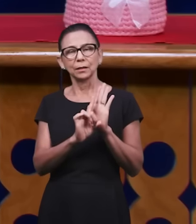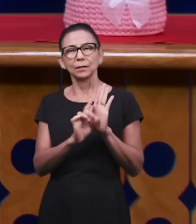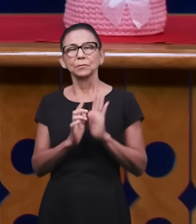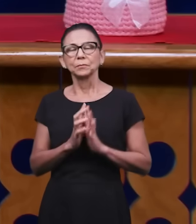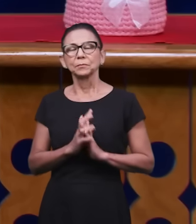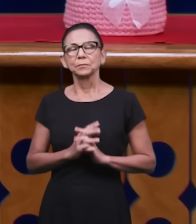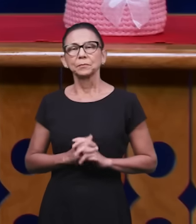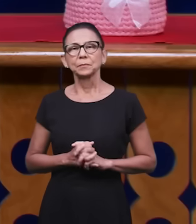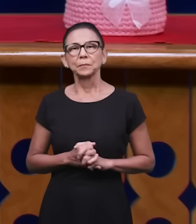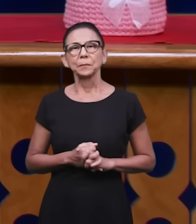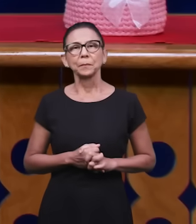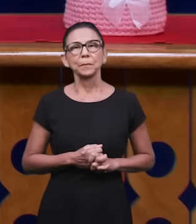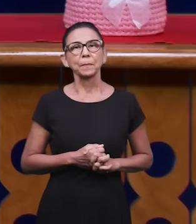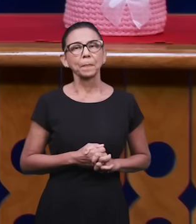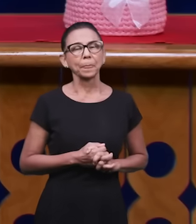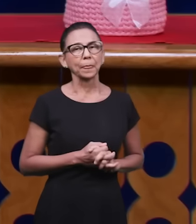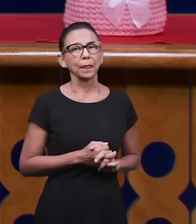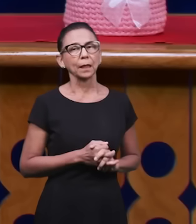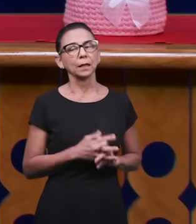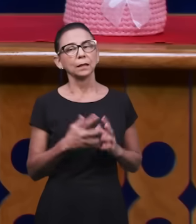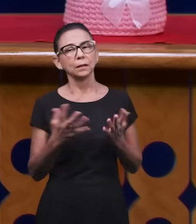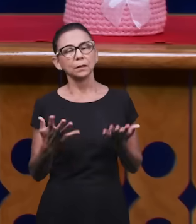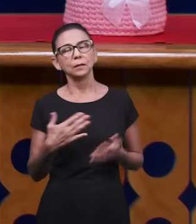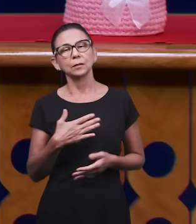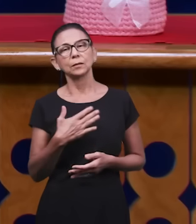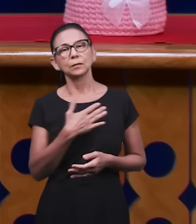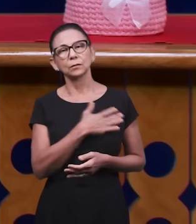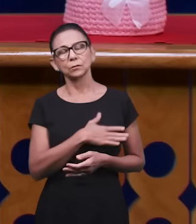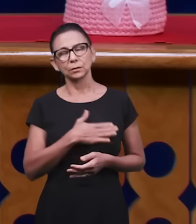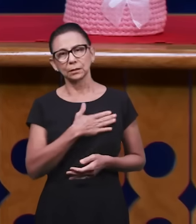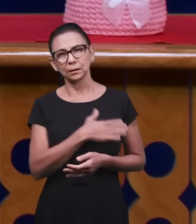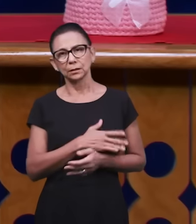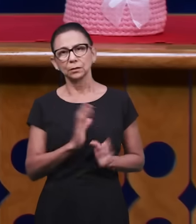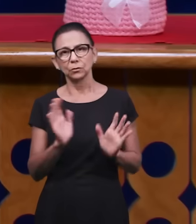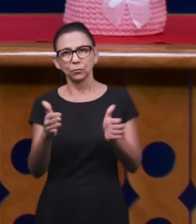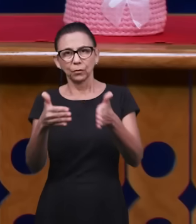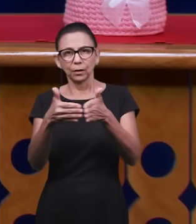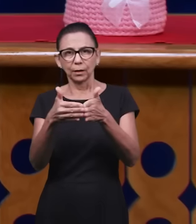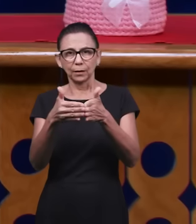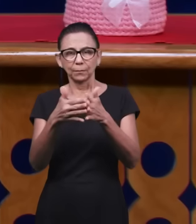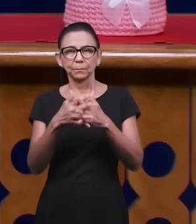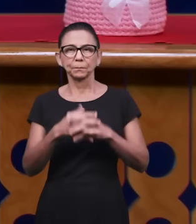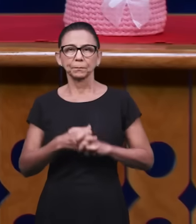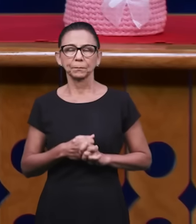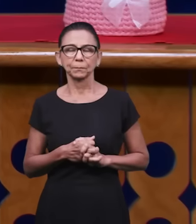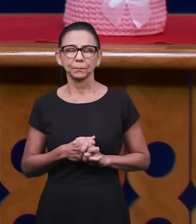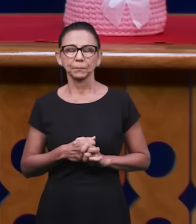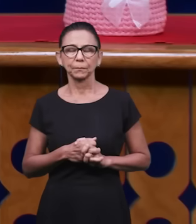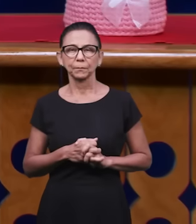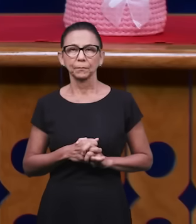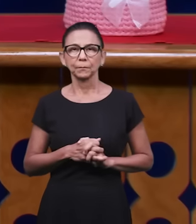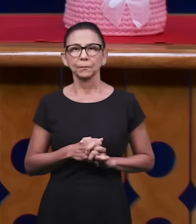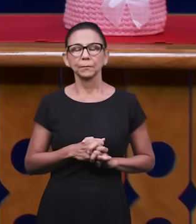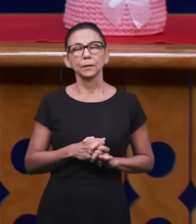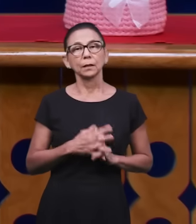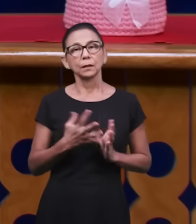levar nosso entendimento nesta noite aqui. A palavra diz claramente